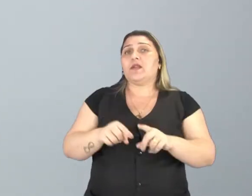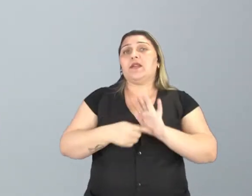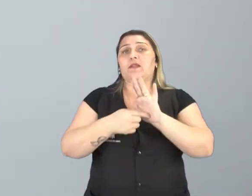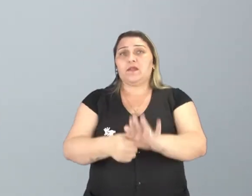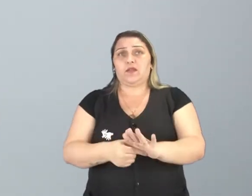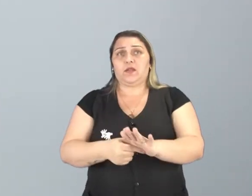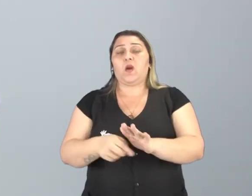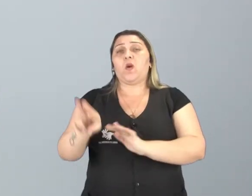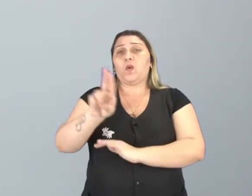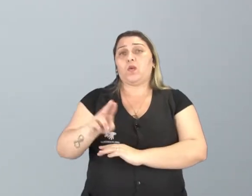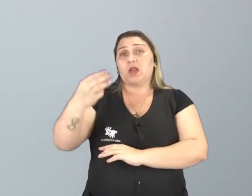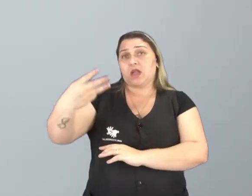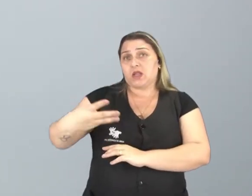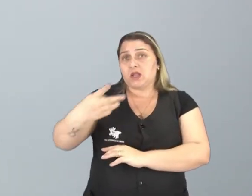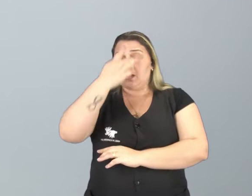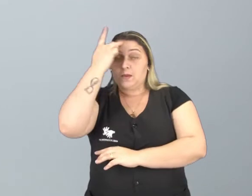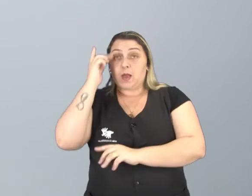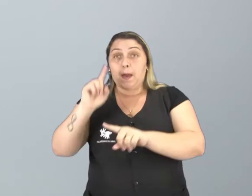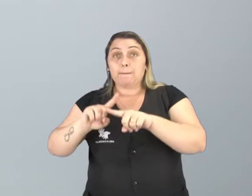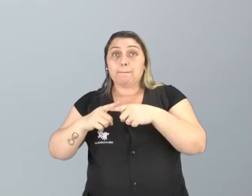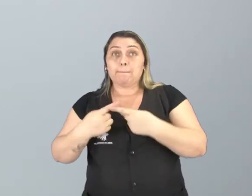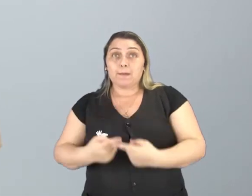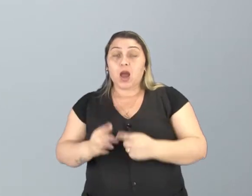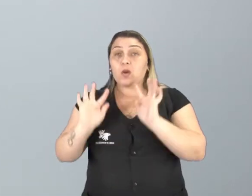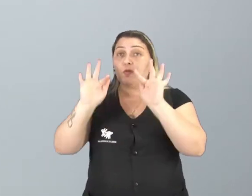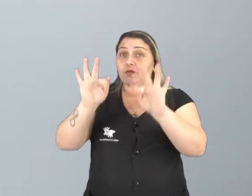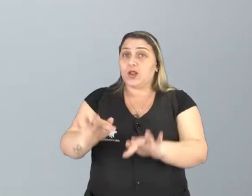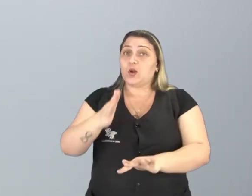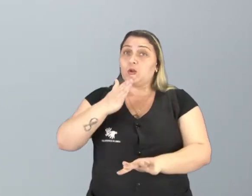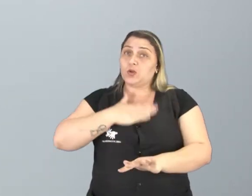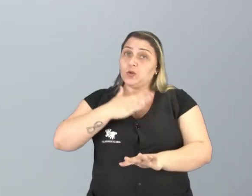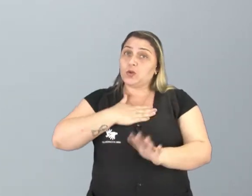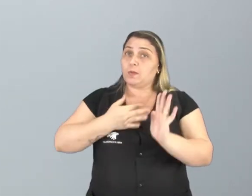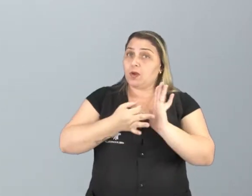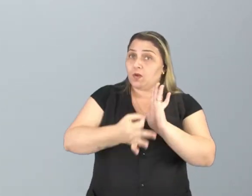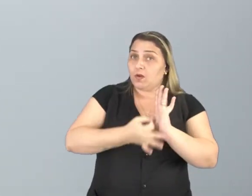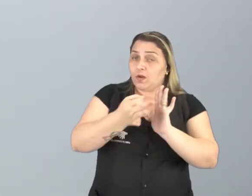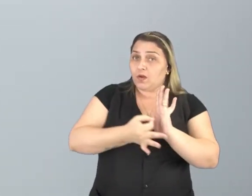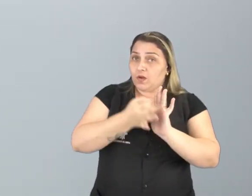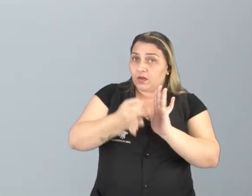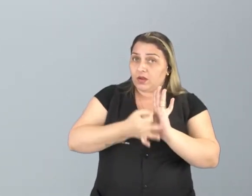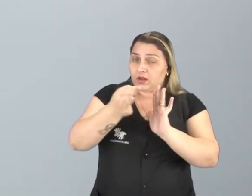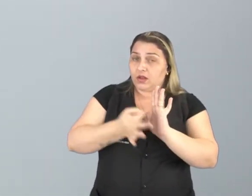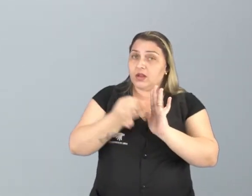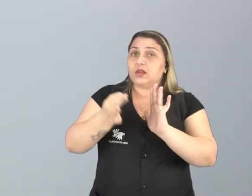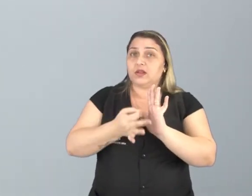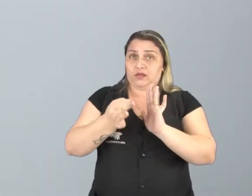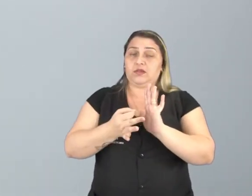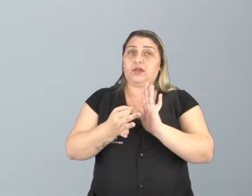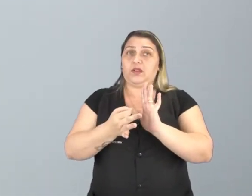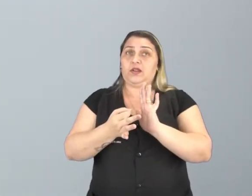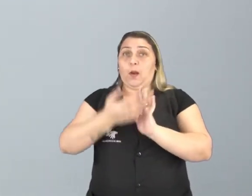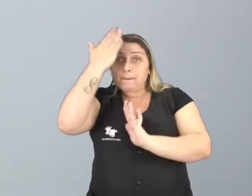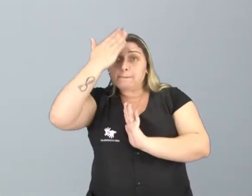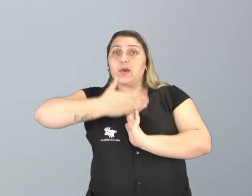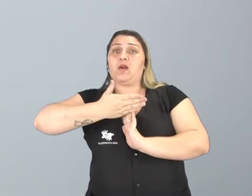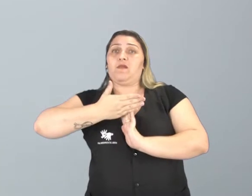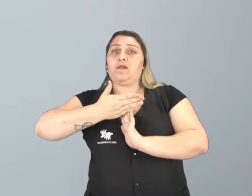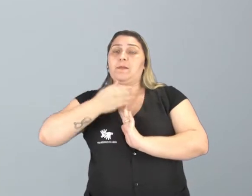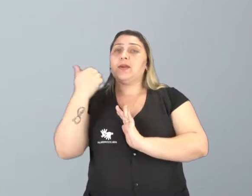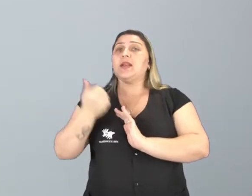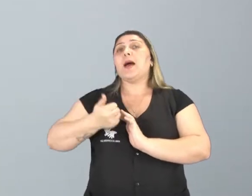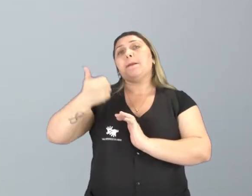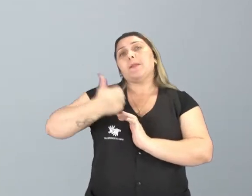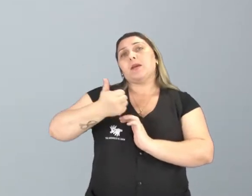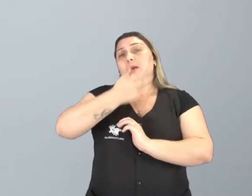a seguir, eu uso a terceira pessoa. Mas lá no final do meu artigo, quando eu vou defender o meu ponto de vista, eu vou ter que